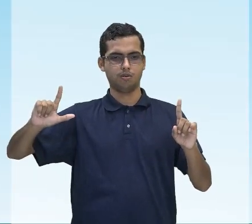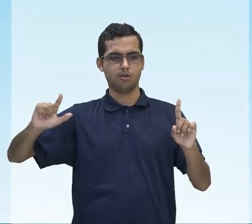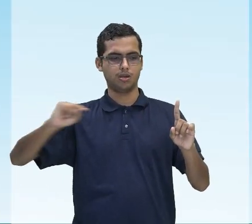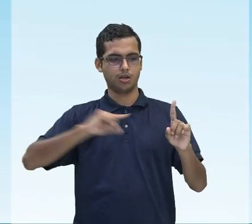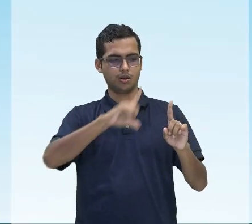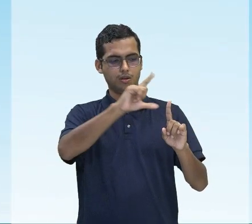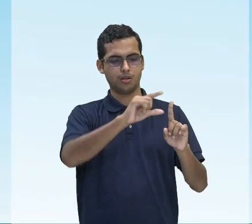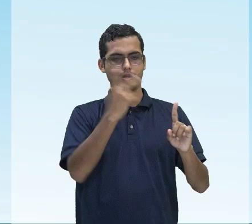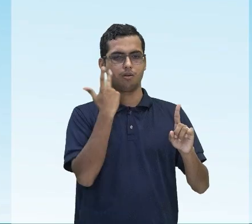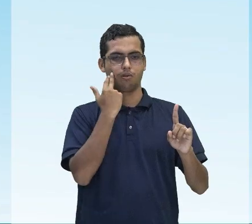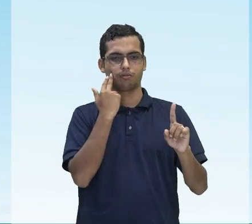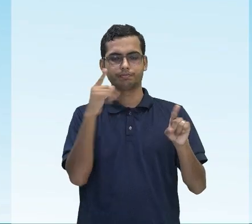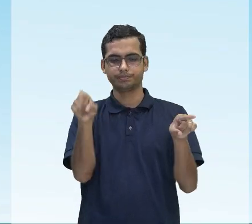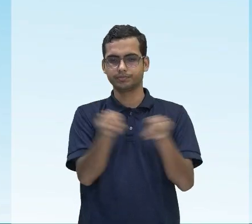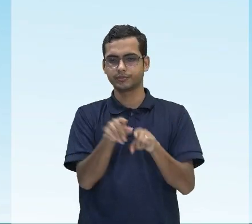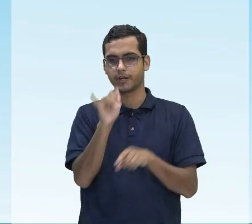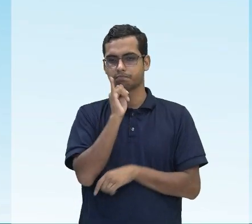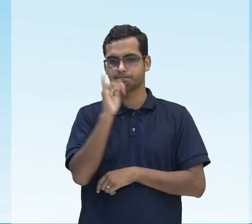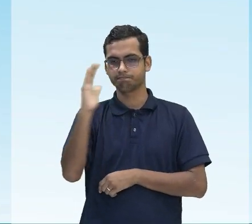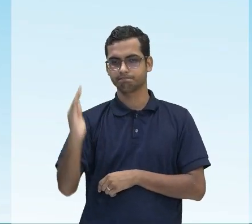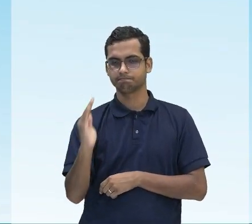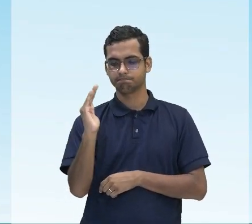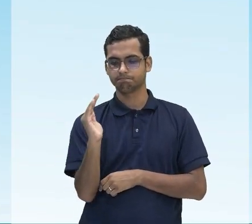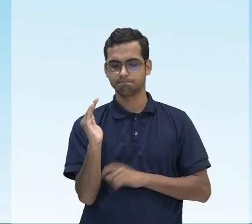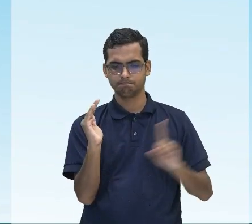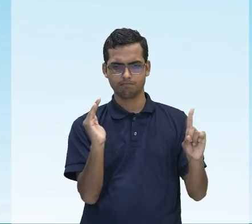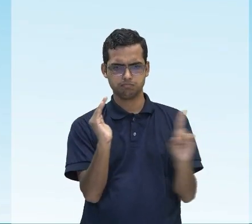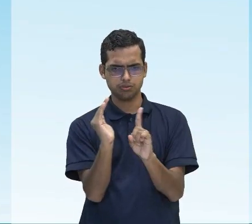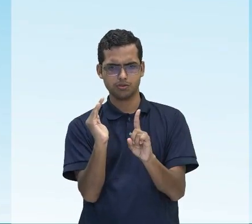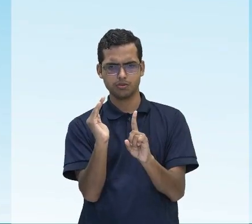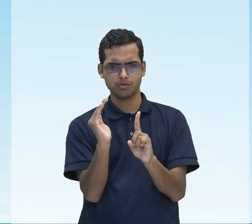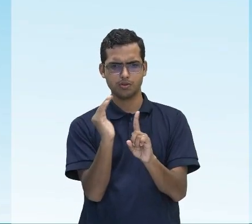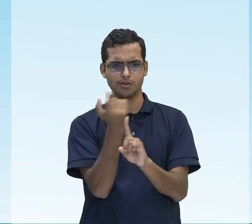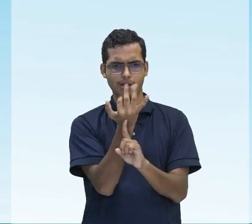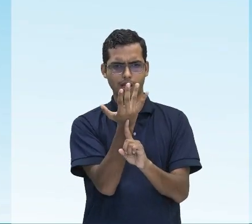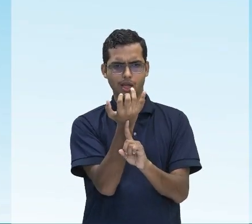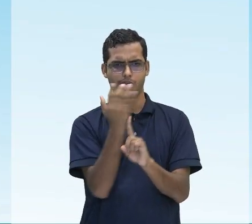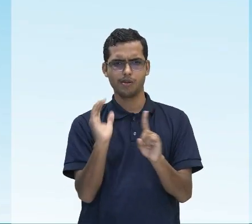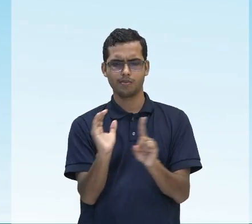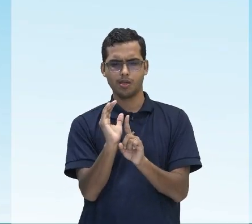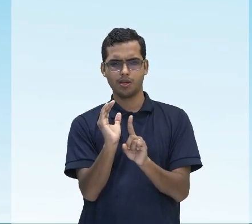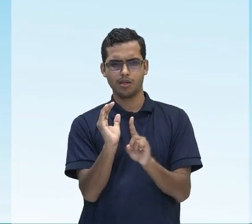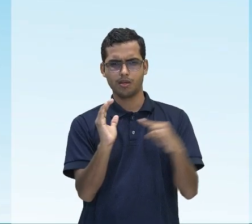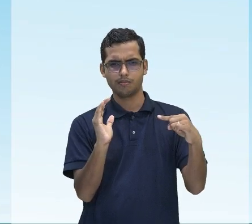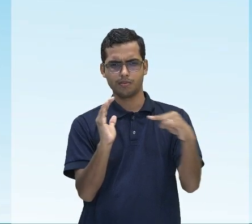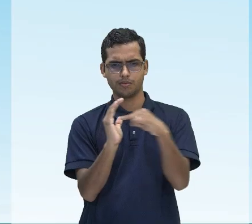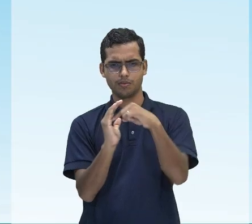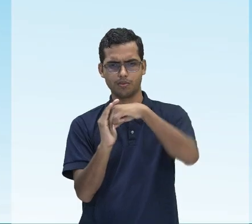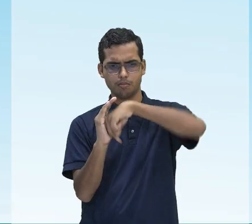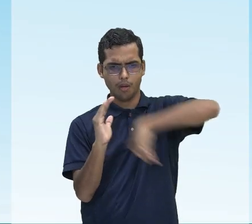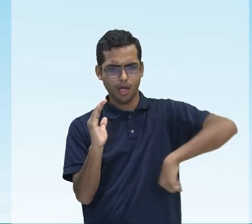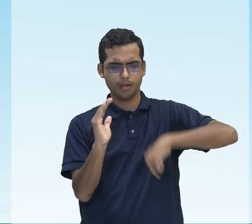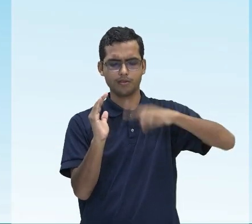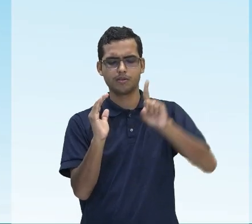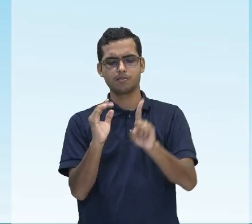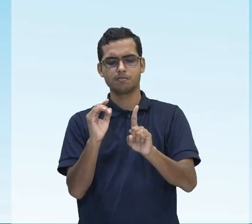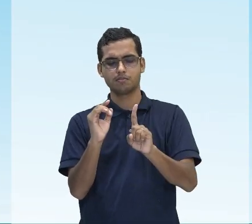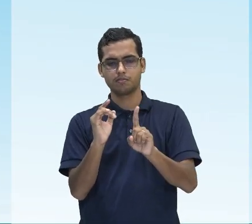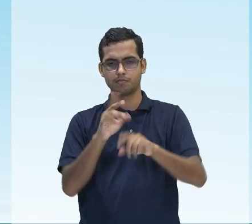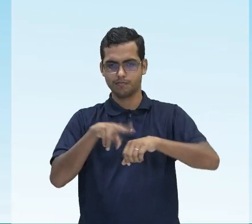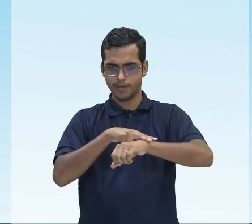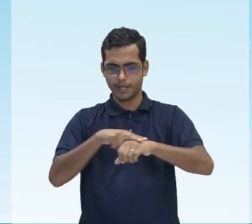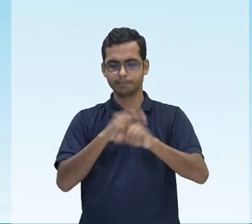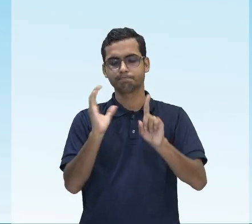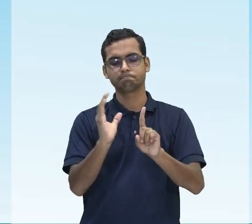a vela está mais próxima. Aí, olha só onde está a imagem. Eu coloquei agora o objeto entre o foco e o centro